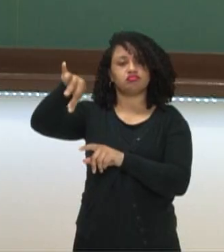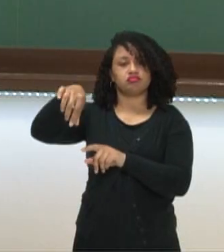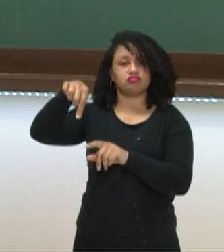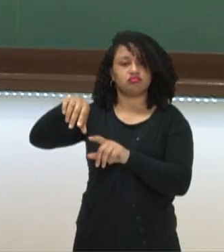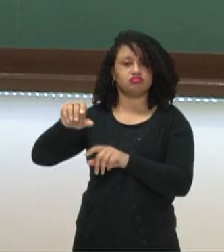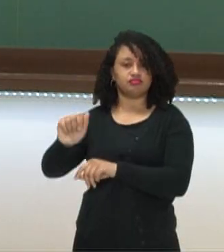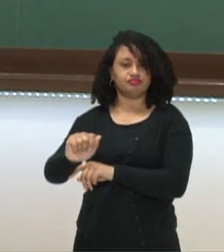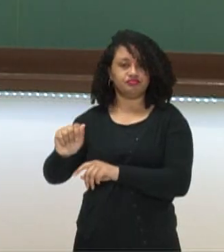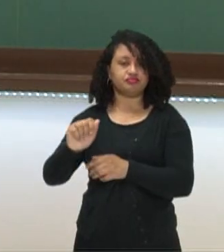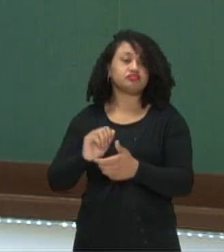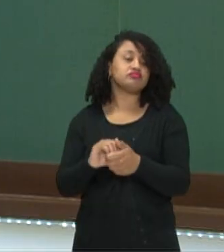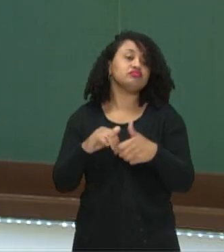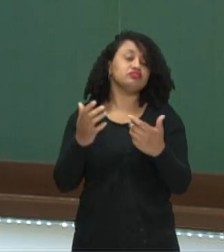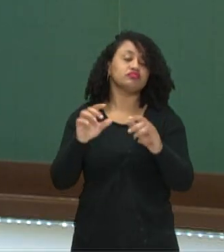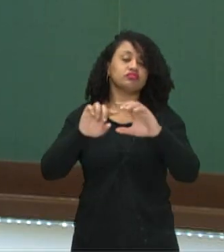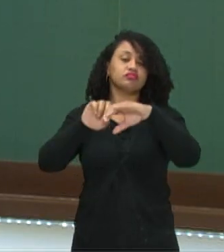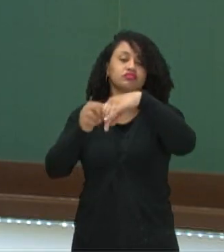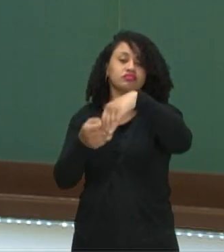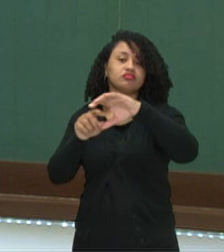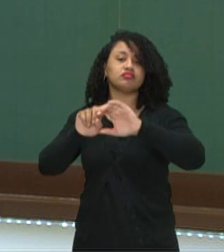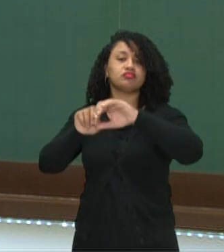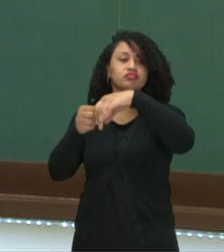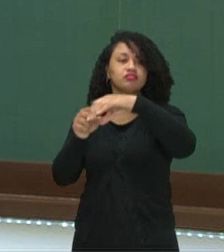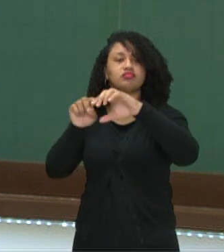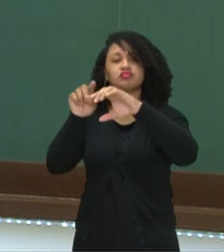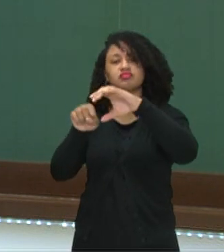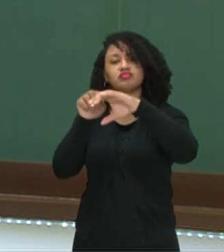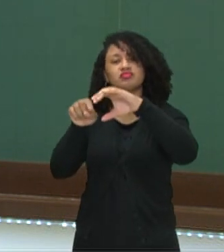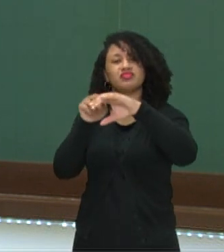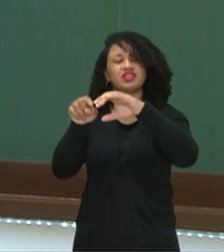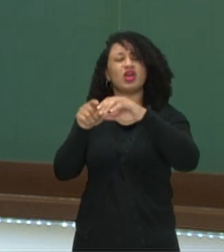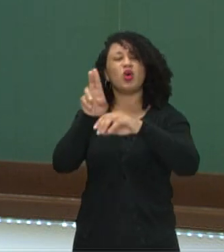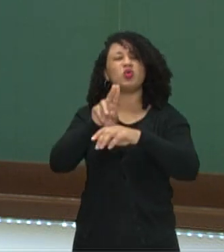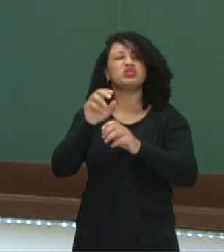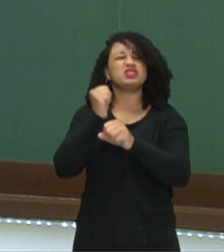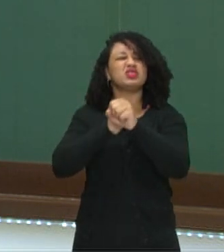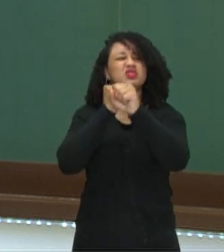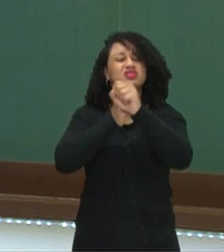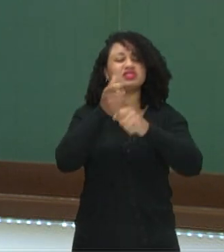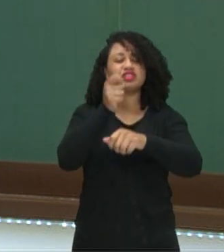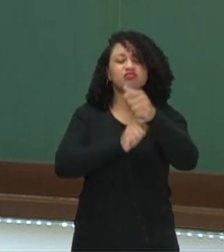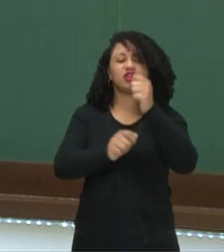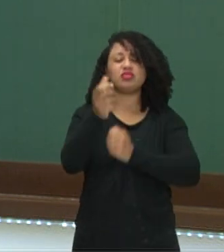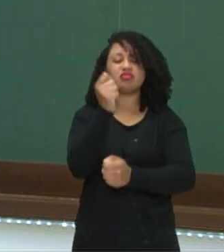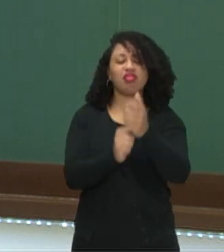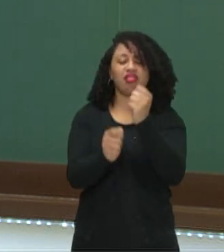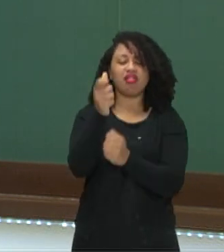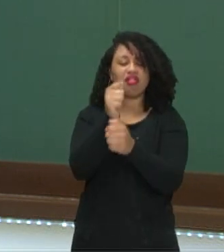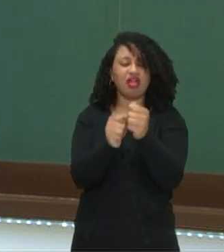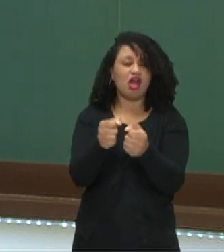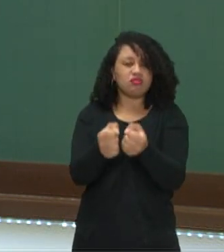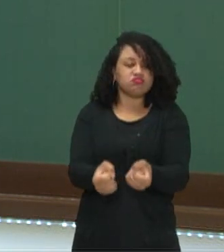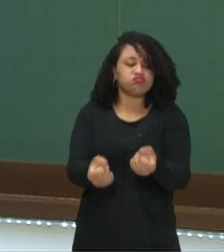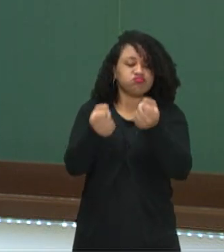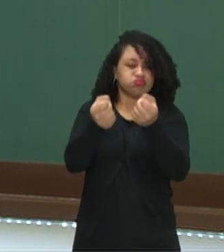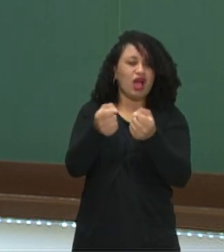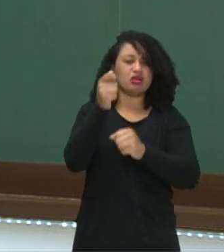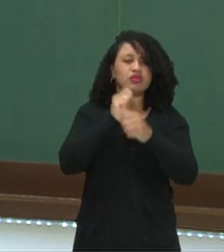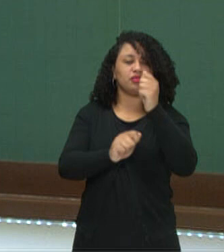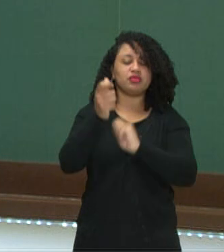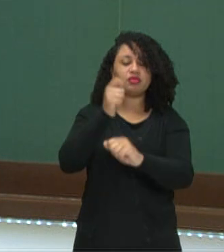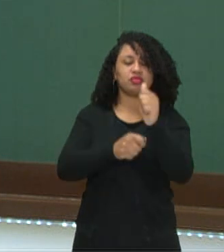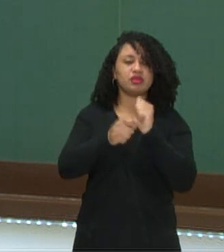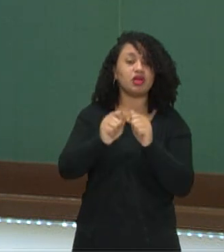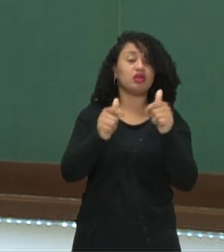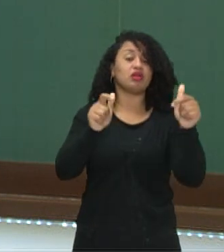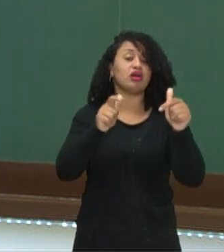certo? Então, rodando, vocês podem imaginar aquela rodinha que o pessoal normalmente usa na construção para poder puxar concreto, puxar material